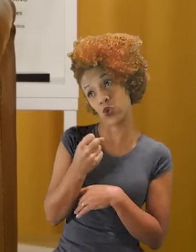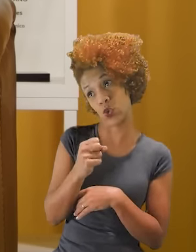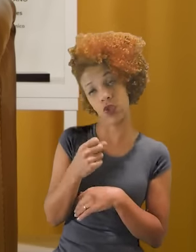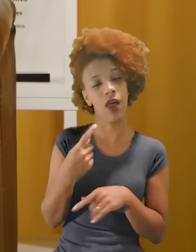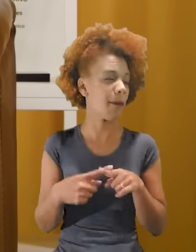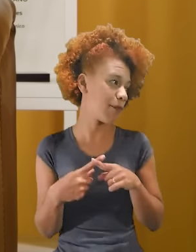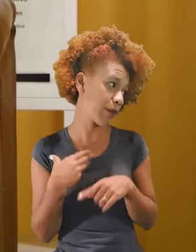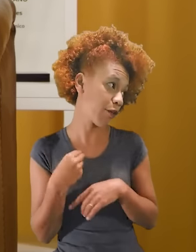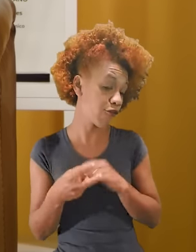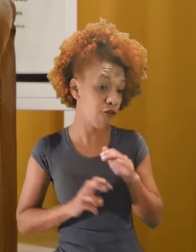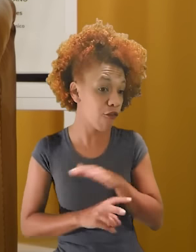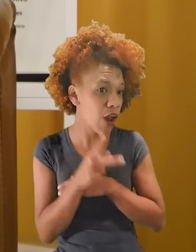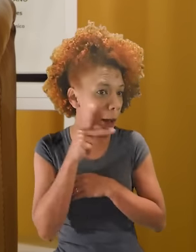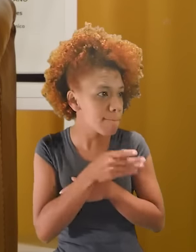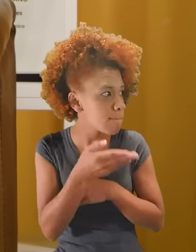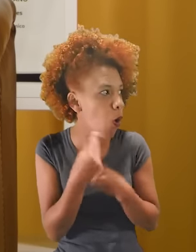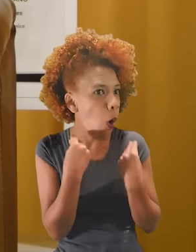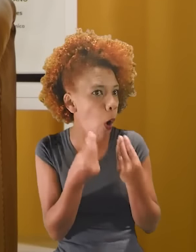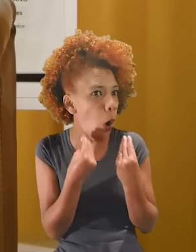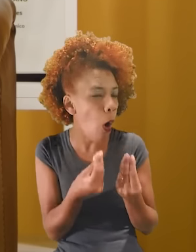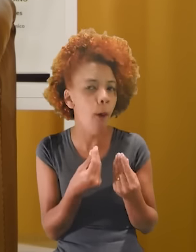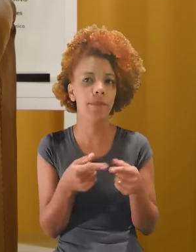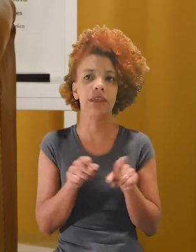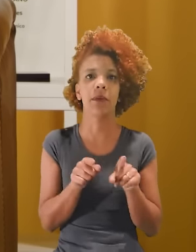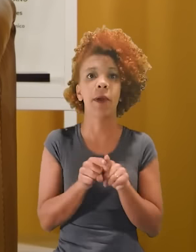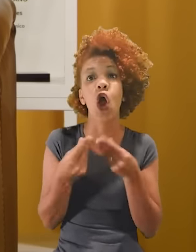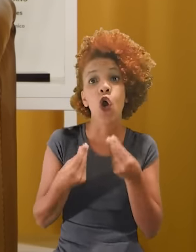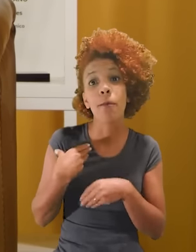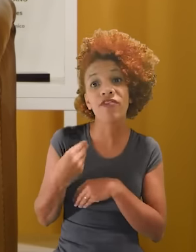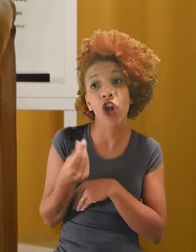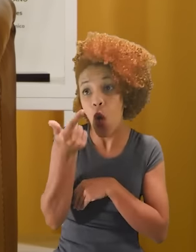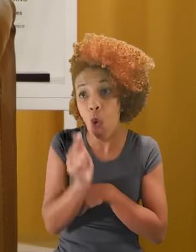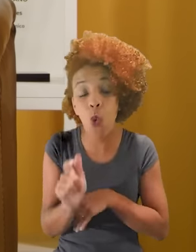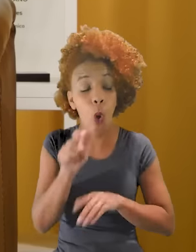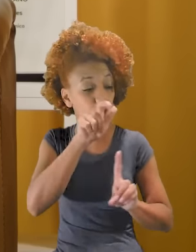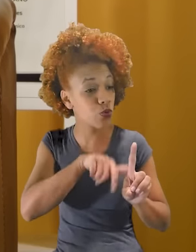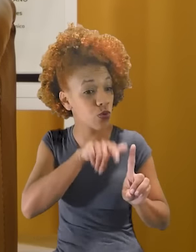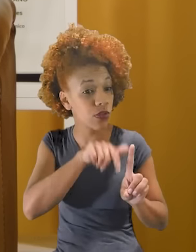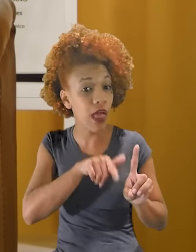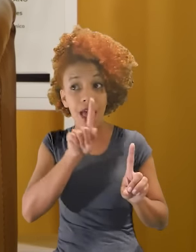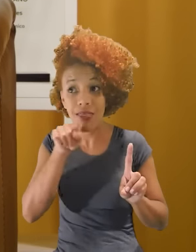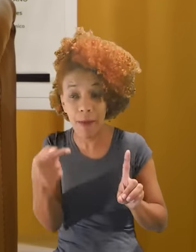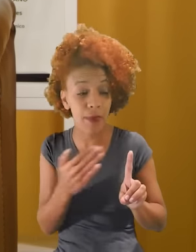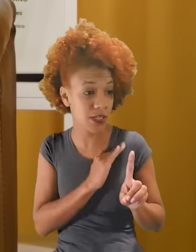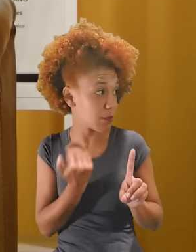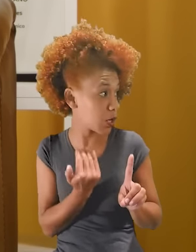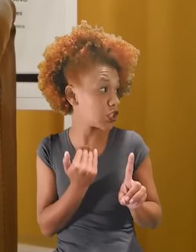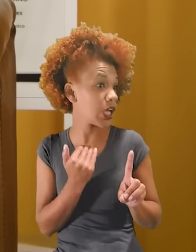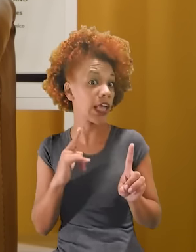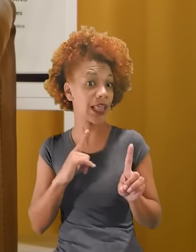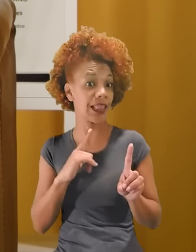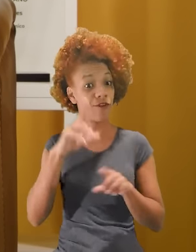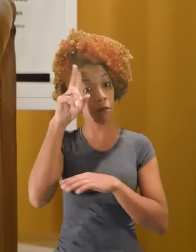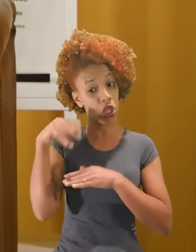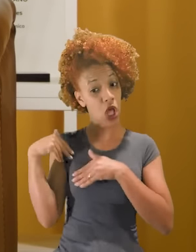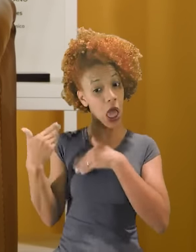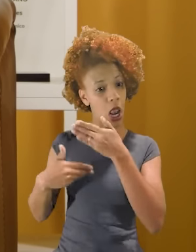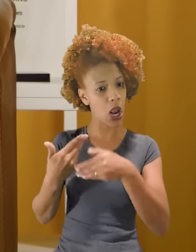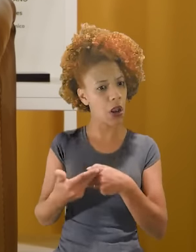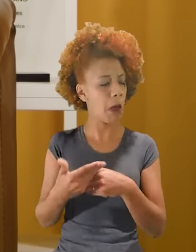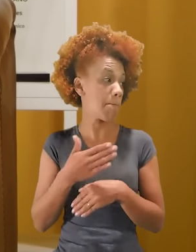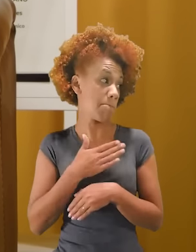filho gosta dessa porra desse rato? É isso aí. E não só, como é que o meu filho gosta de outro boneco que foi criado depois da morte dele, que deixou um legado. É isso aí. Então, pra mim, tem